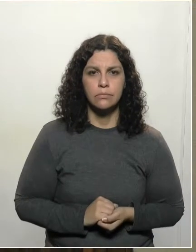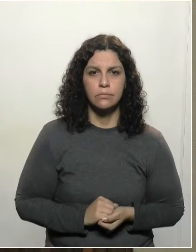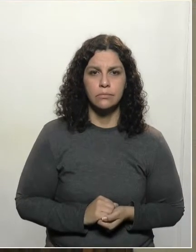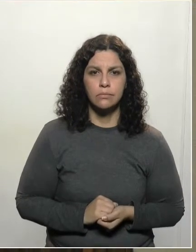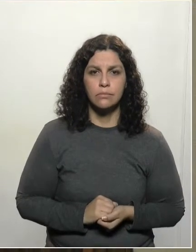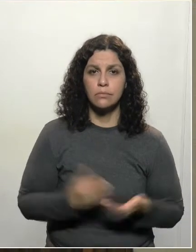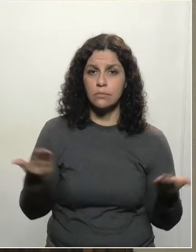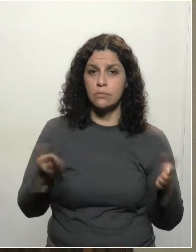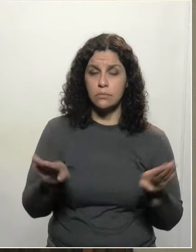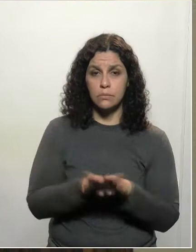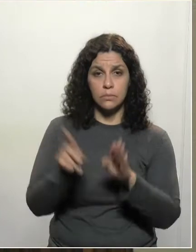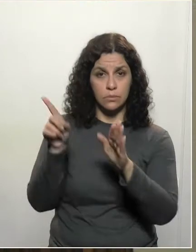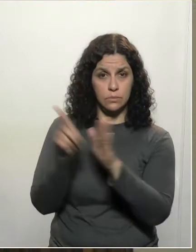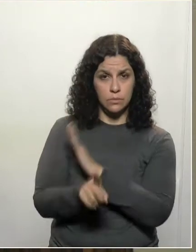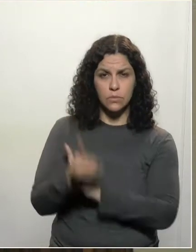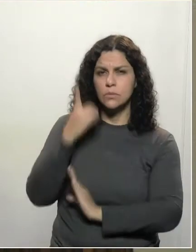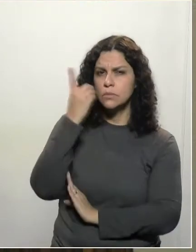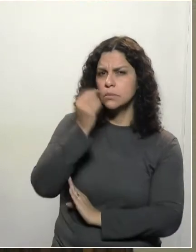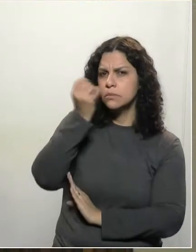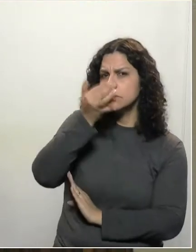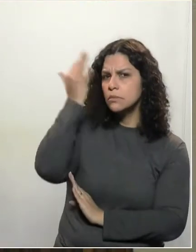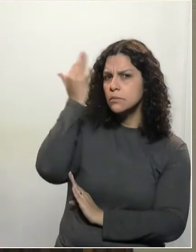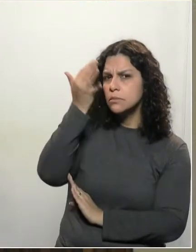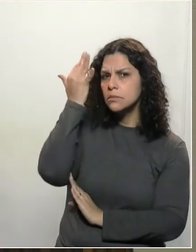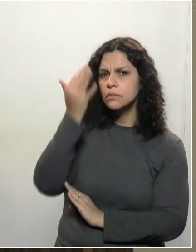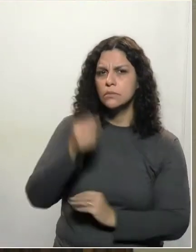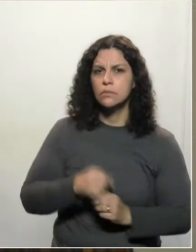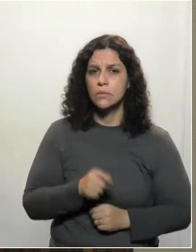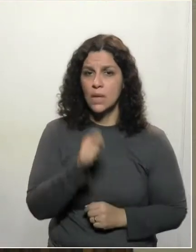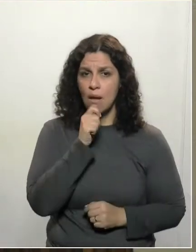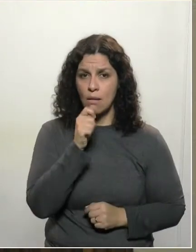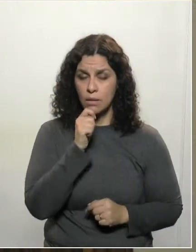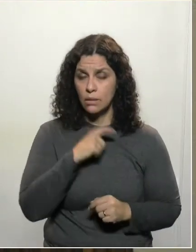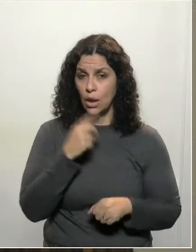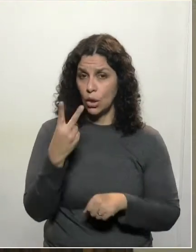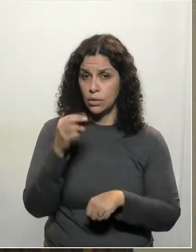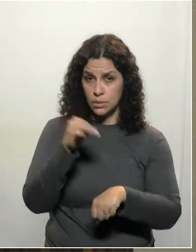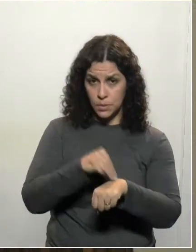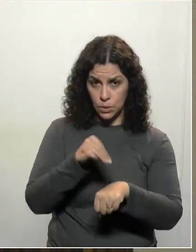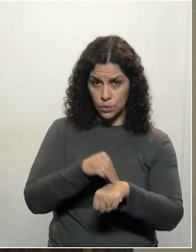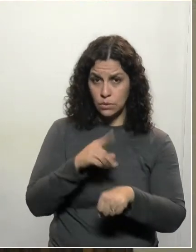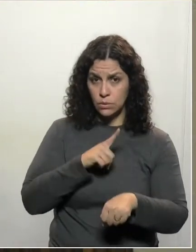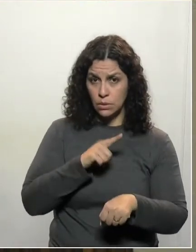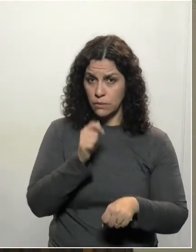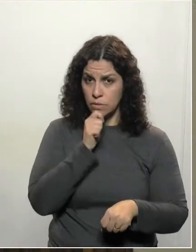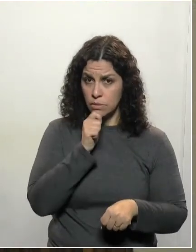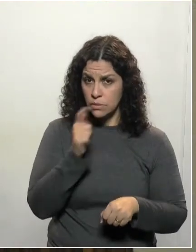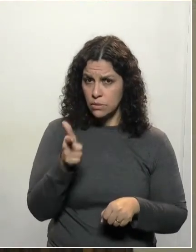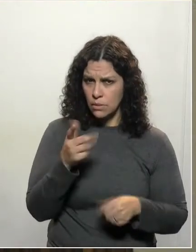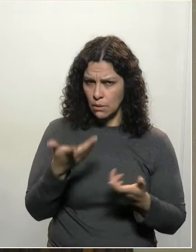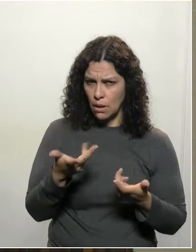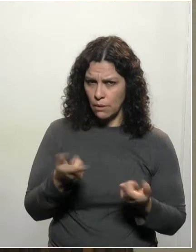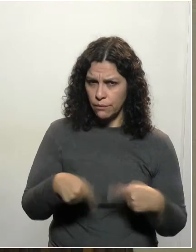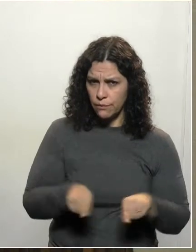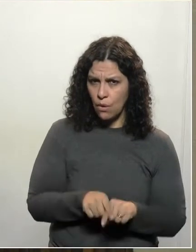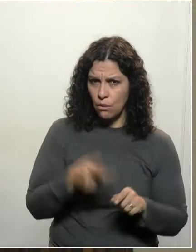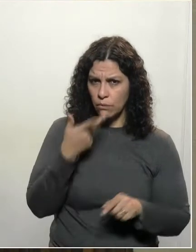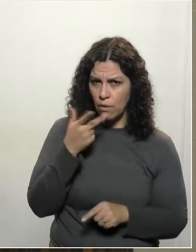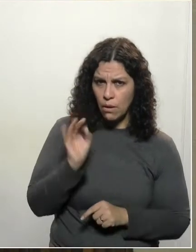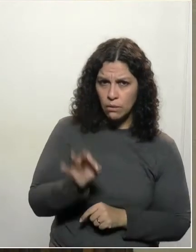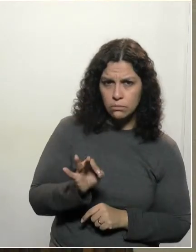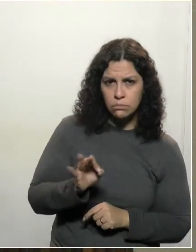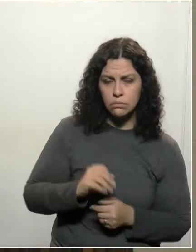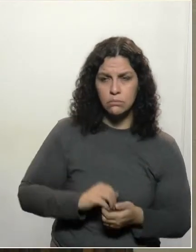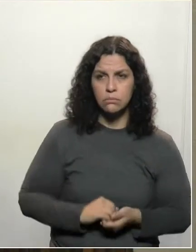Eu consulto o deputado Tadeu. Ainda tem 2 minutos, se Vossa Excelência quer restabelecer seu